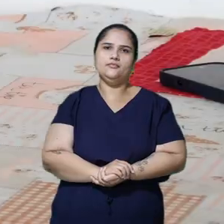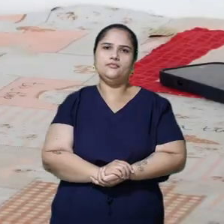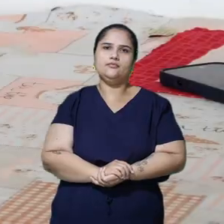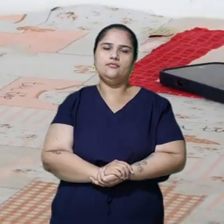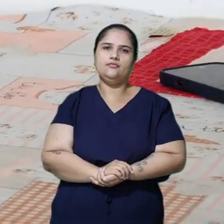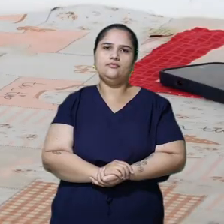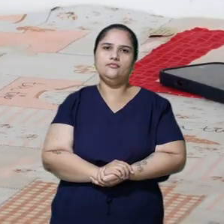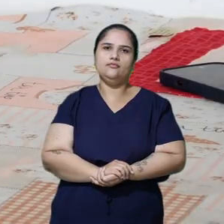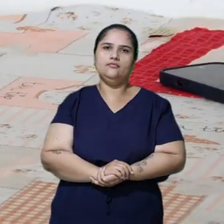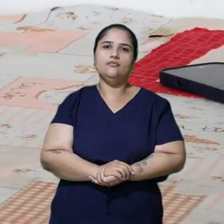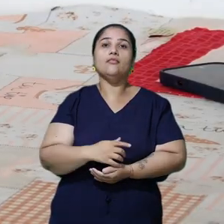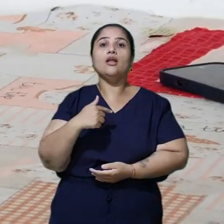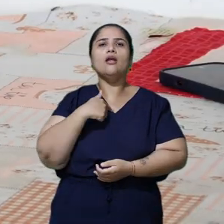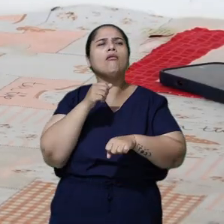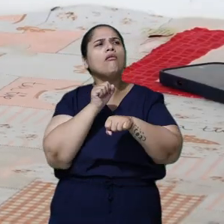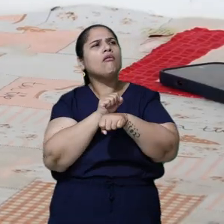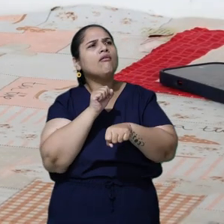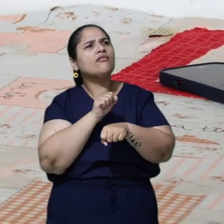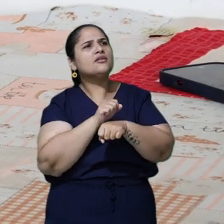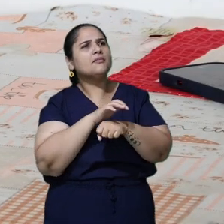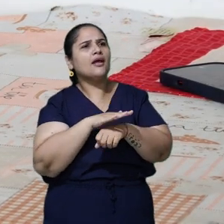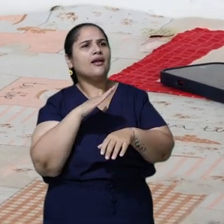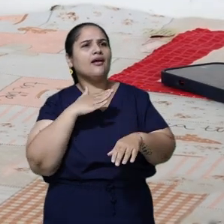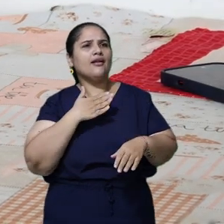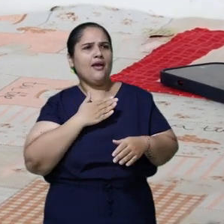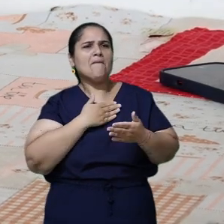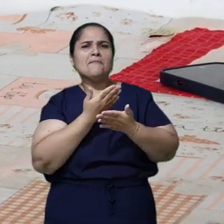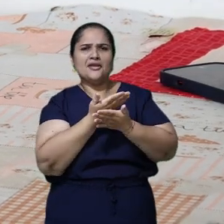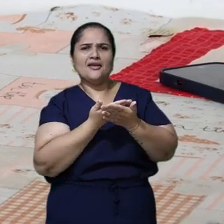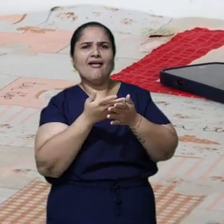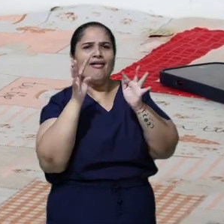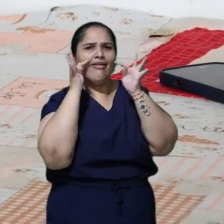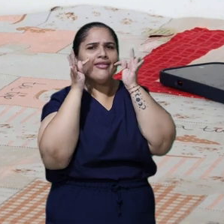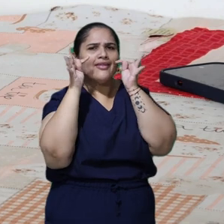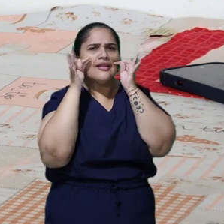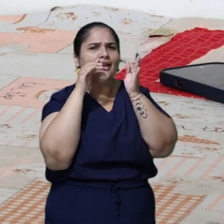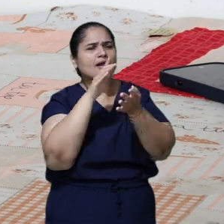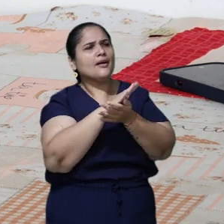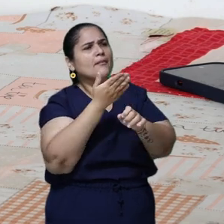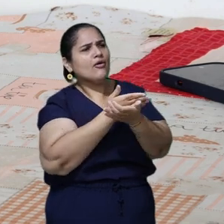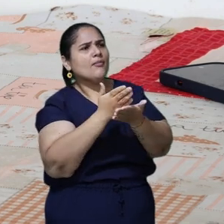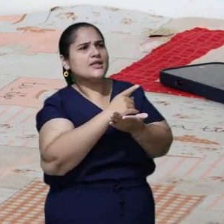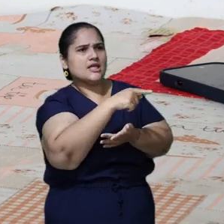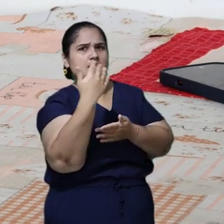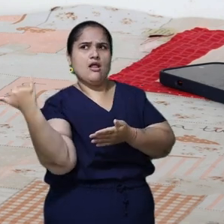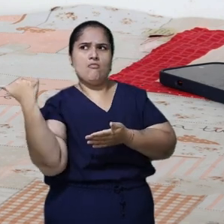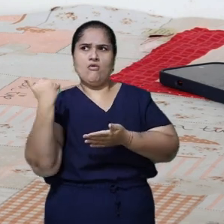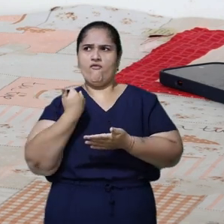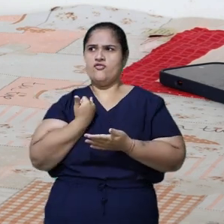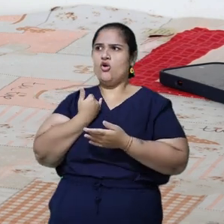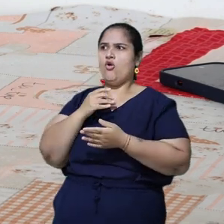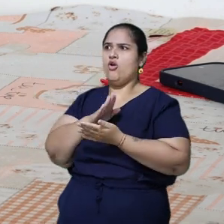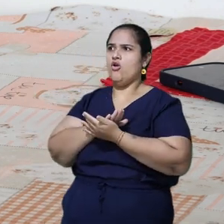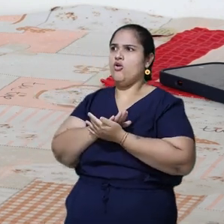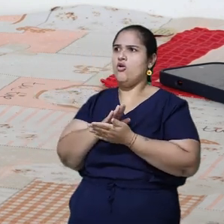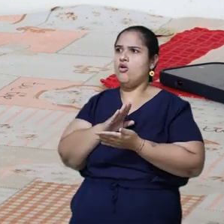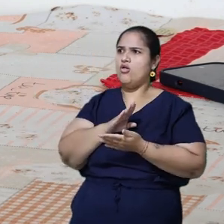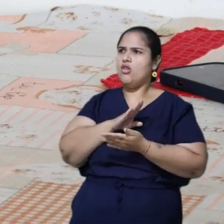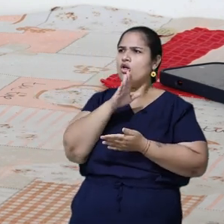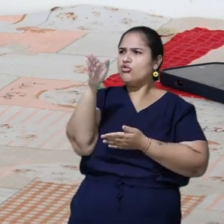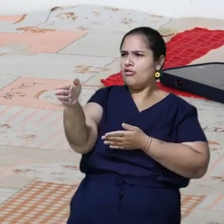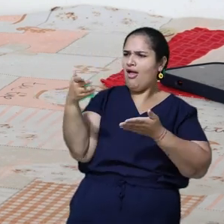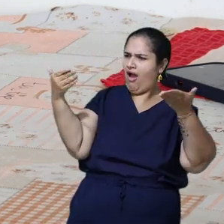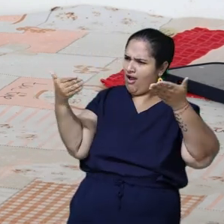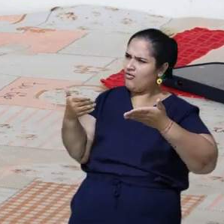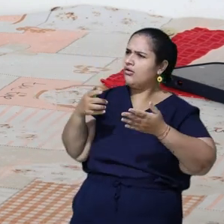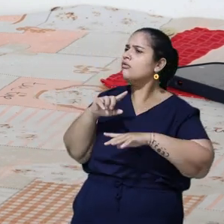Eu tava esperando a minha sessão de terapia começar, onde eu faço, e ela me mandou a mensagem: eu tô indo lá agora. E eu tava tão assim que eu só